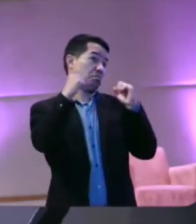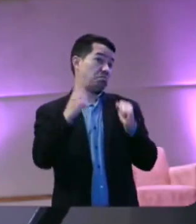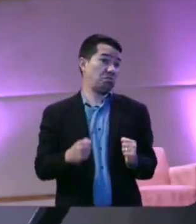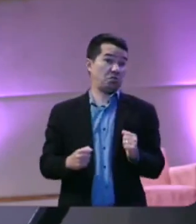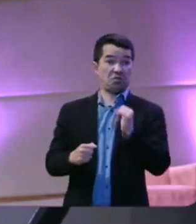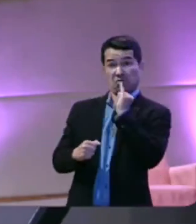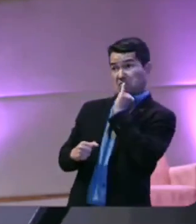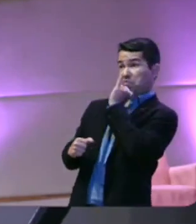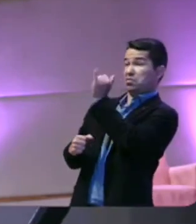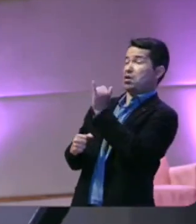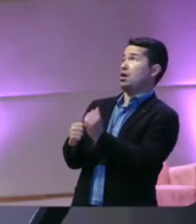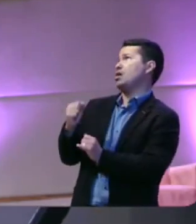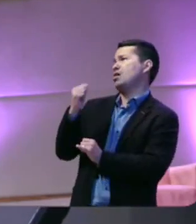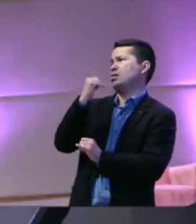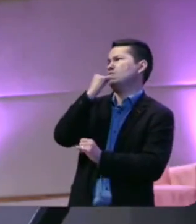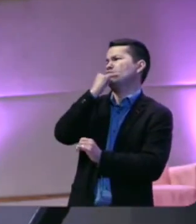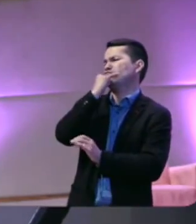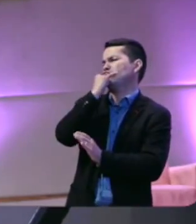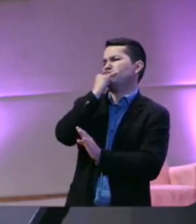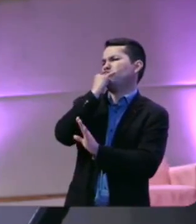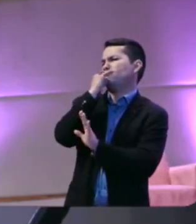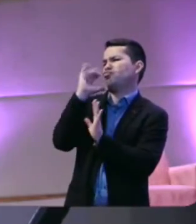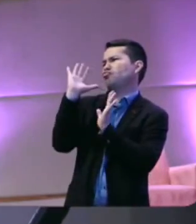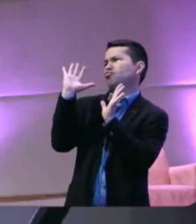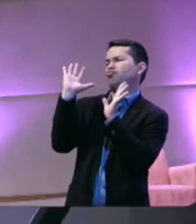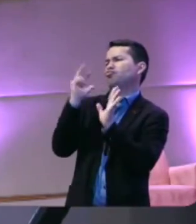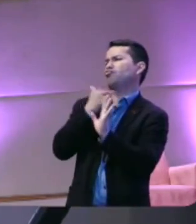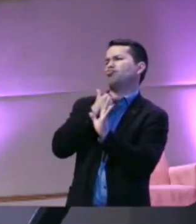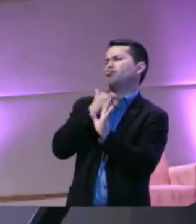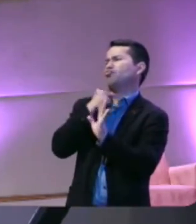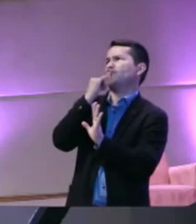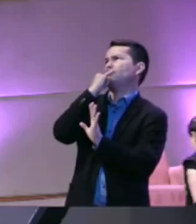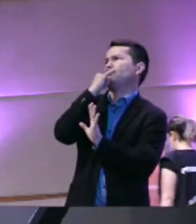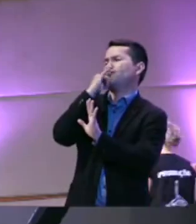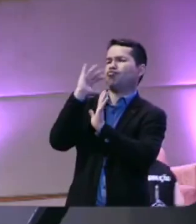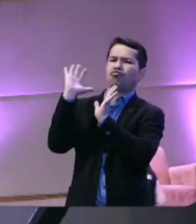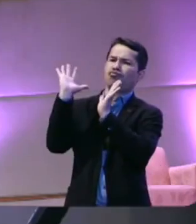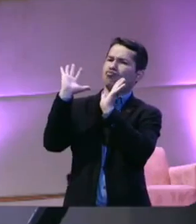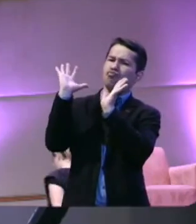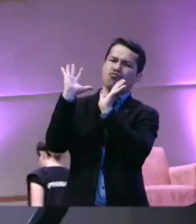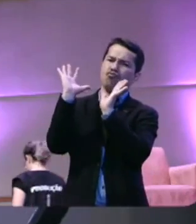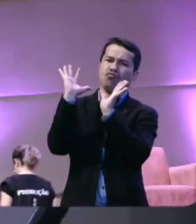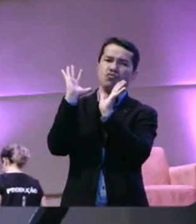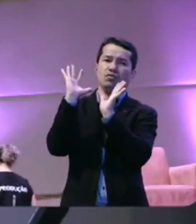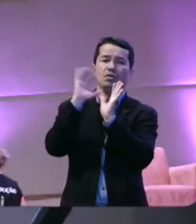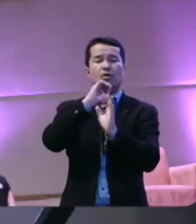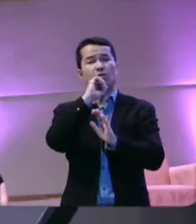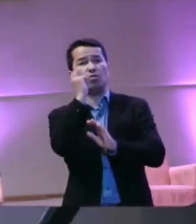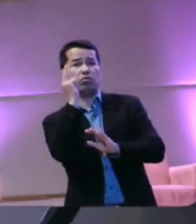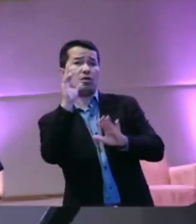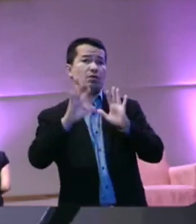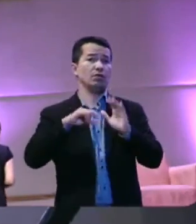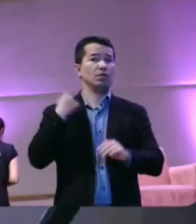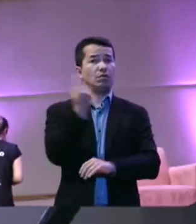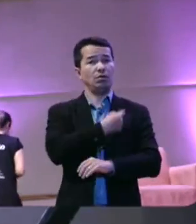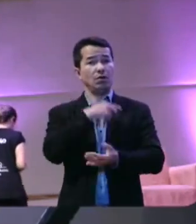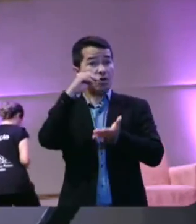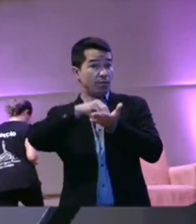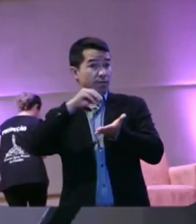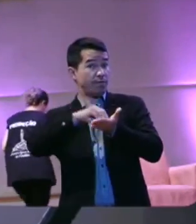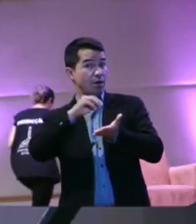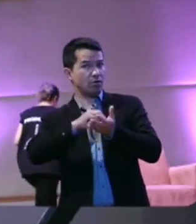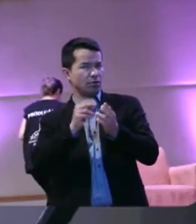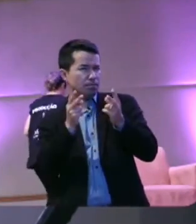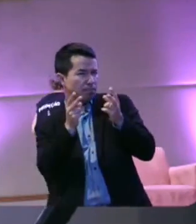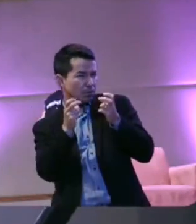de desculpas. Nós podemos perder o nosso discernimento espiritual. Nós podemos buscar respostas aonde